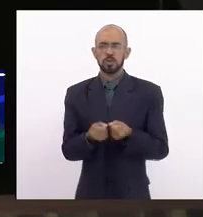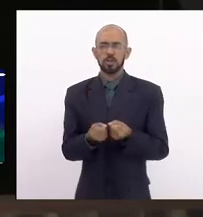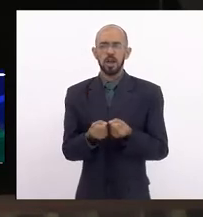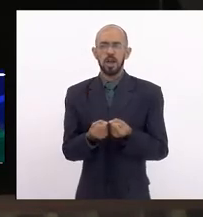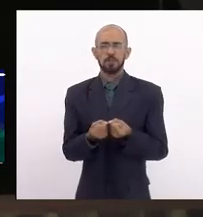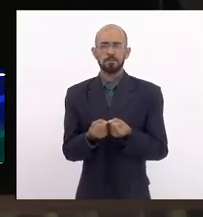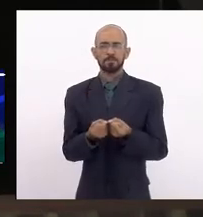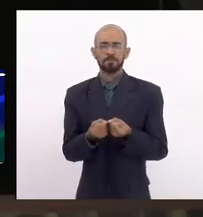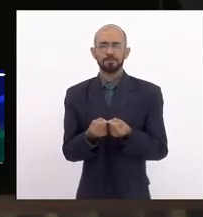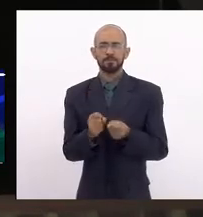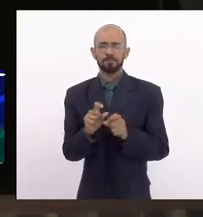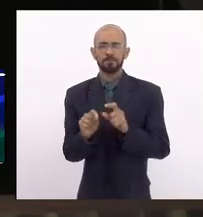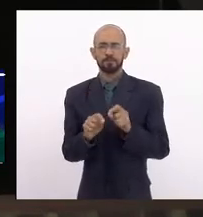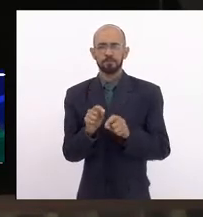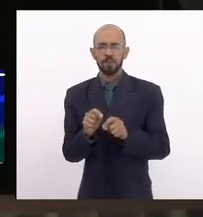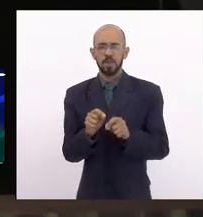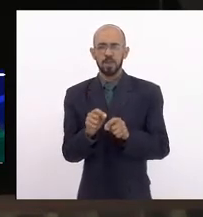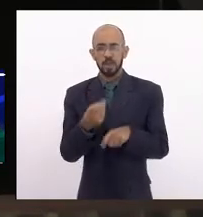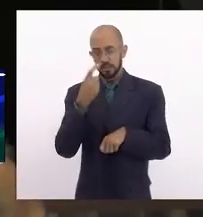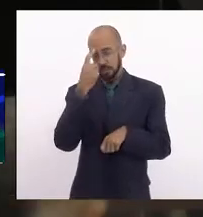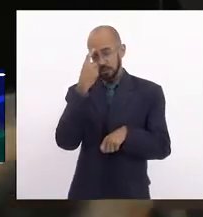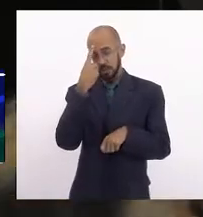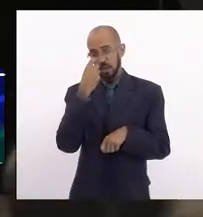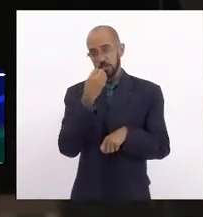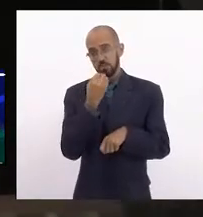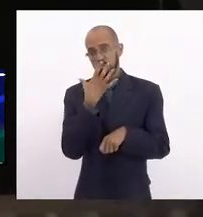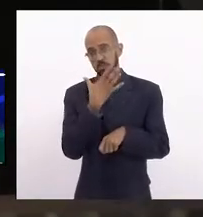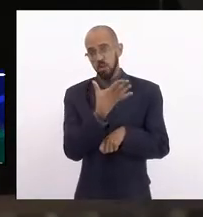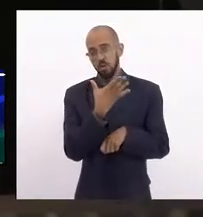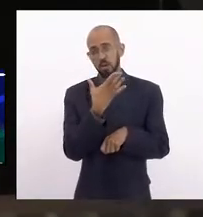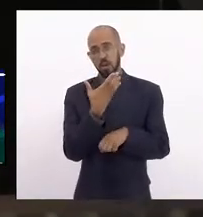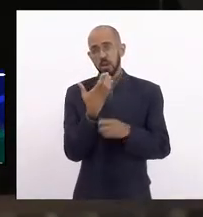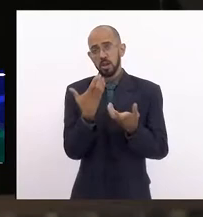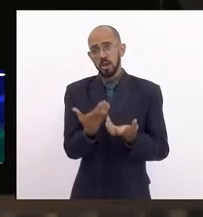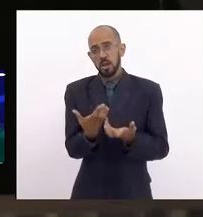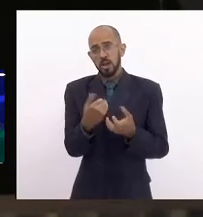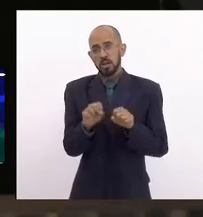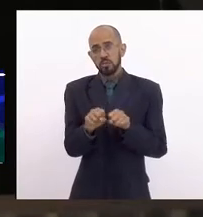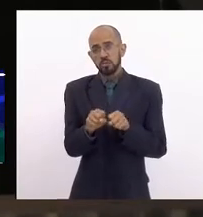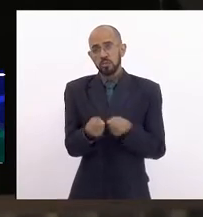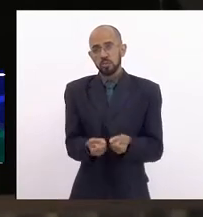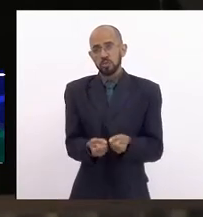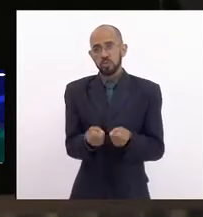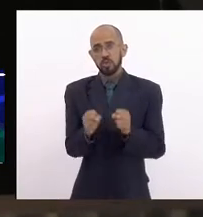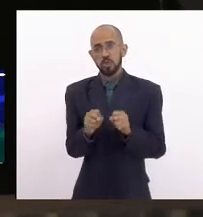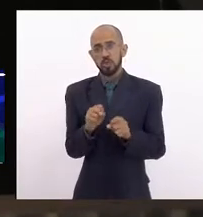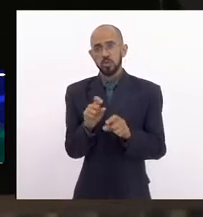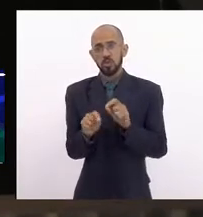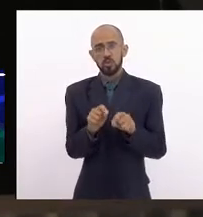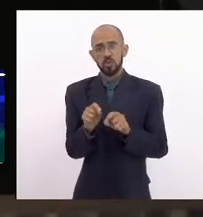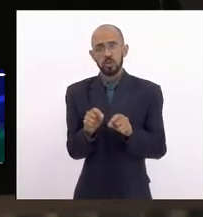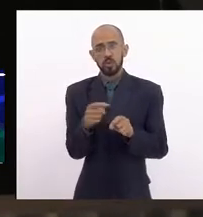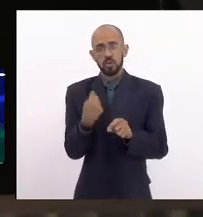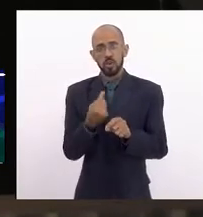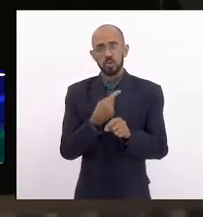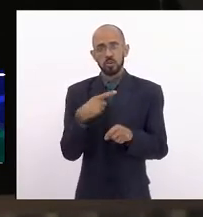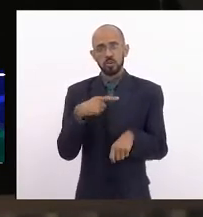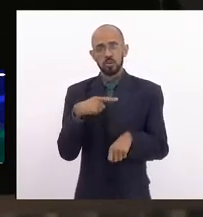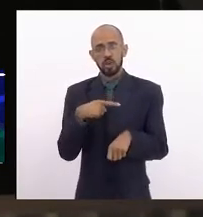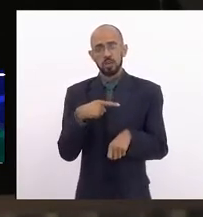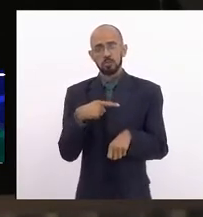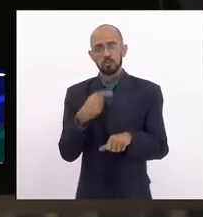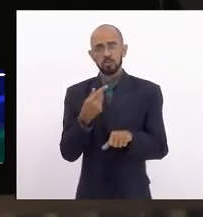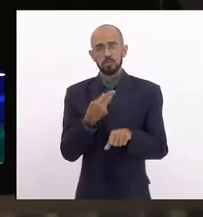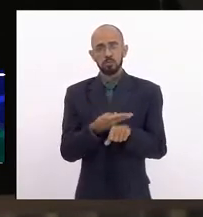que esta Boa intenção queira destruir aquilo que nós temos como o patrimônio